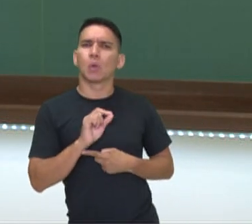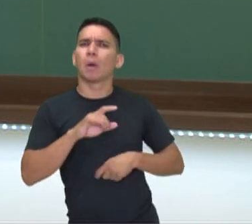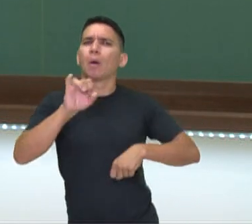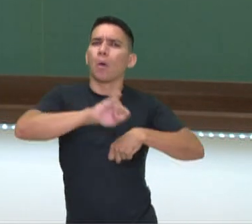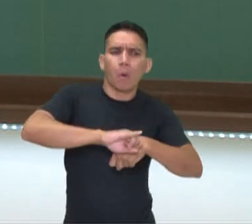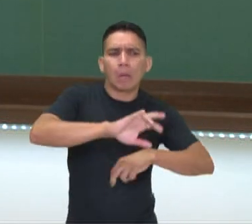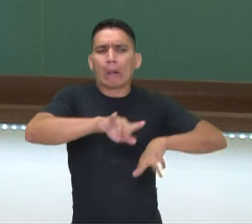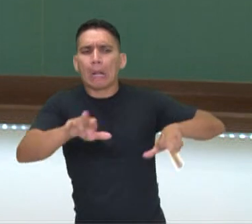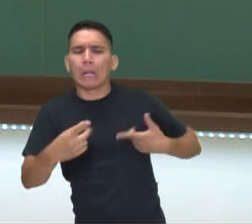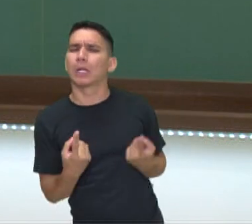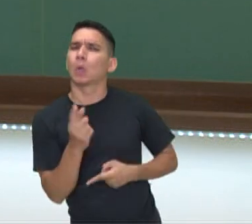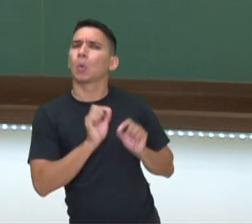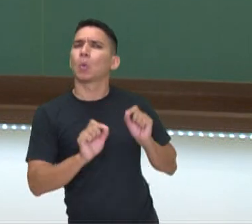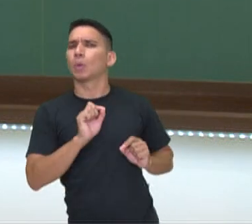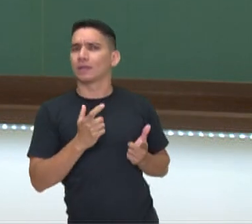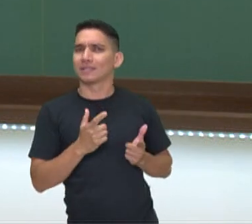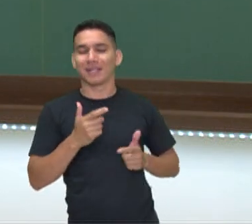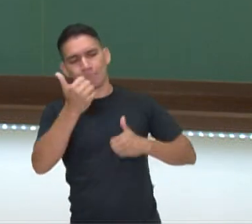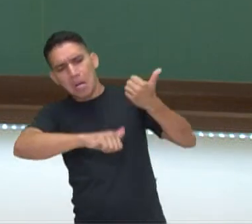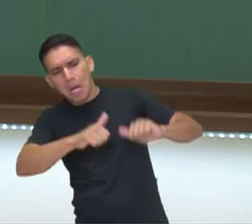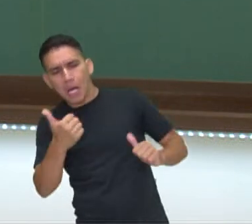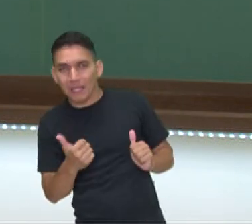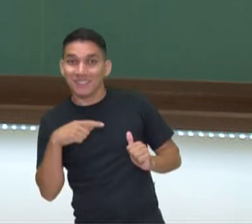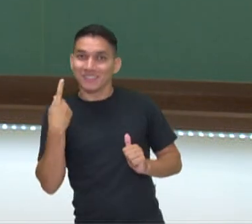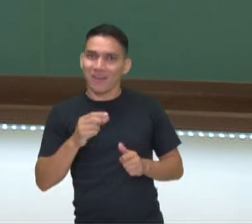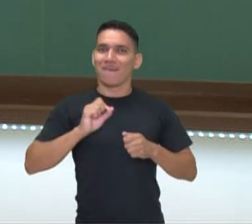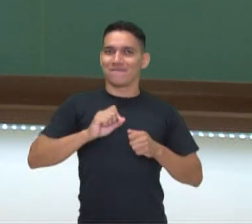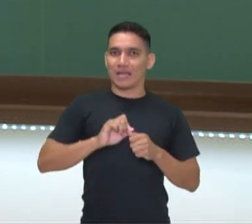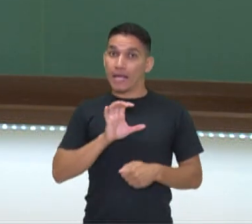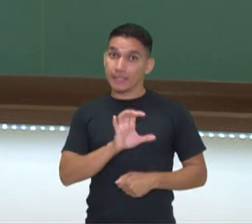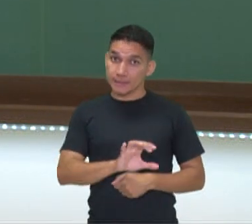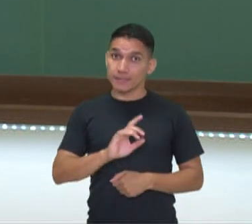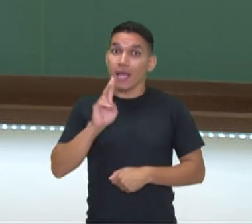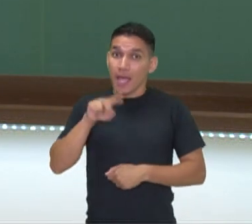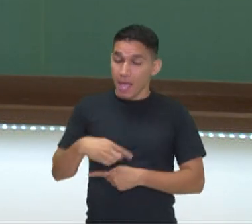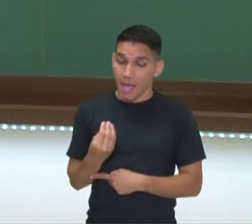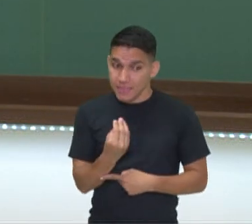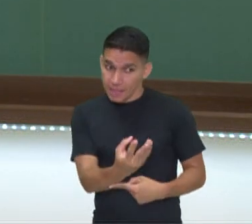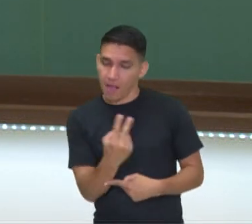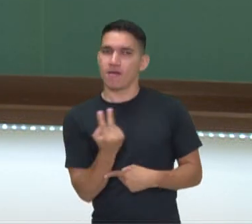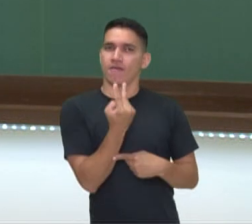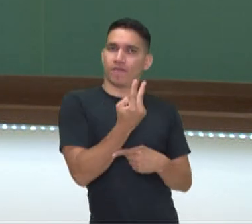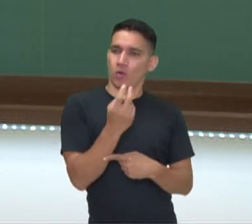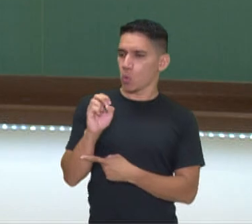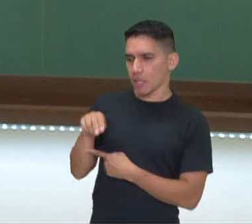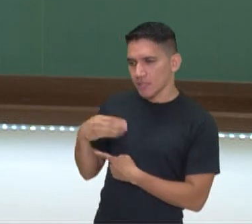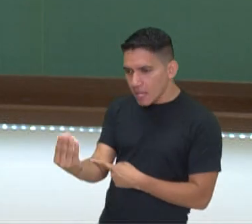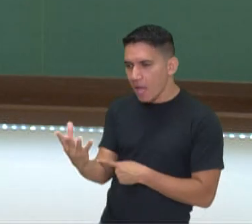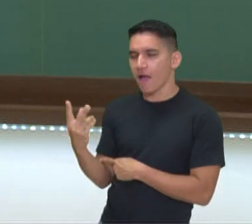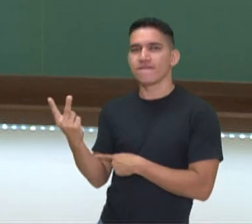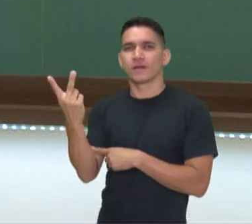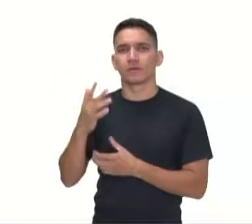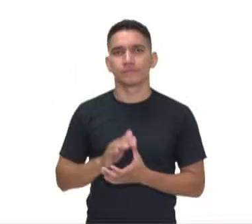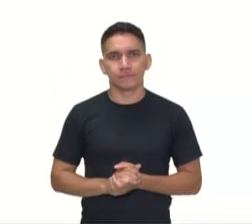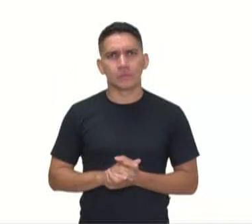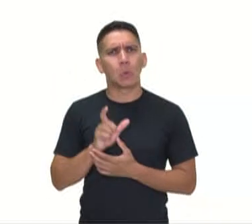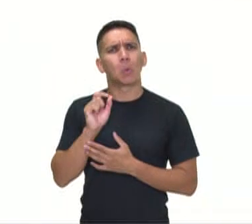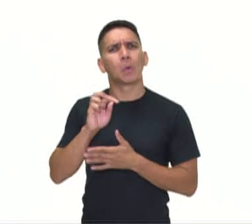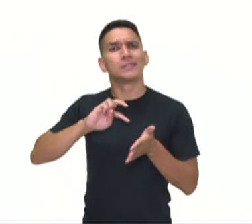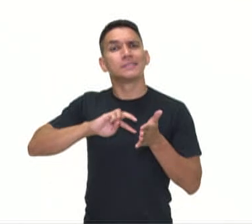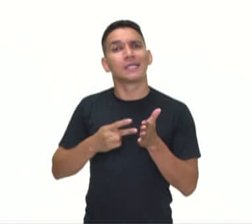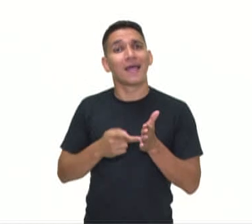o tempo inteiro. Então, nós fazemos juízos de valor, é isso que chamamos juízo de valor. O que são exatamente,